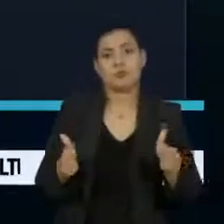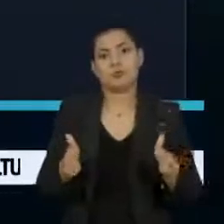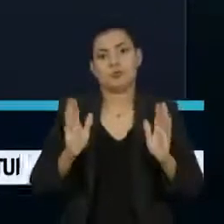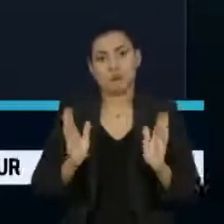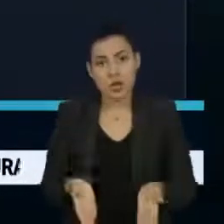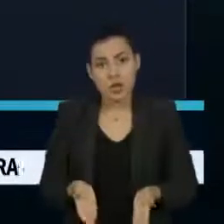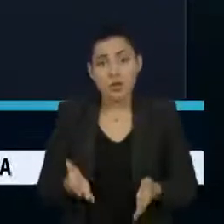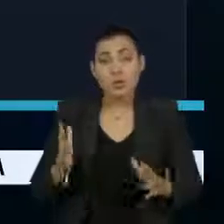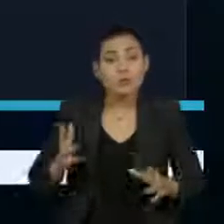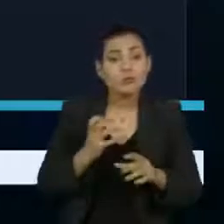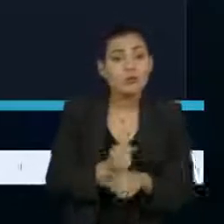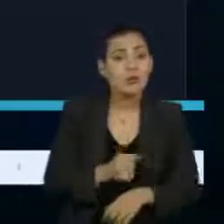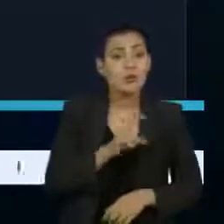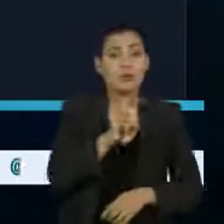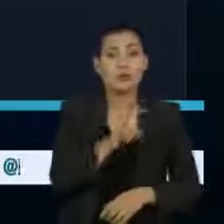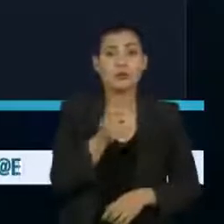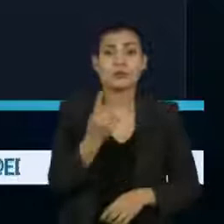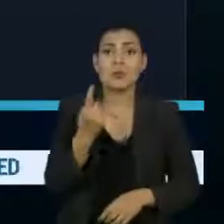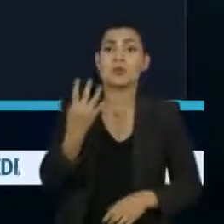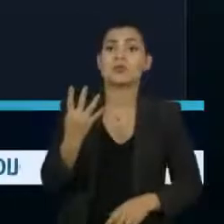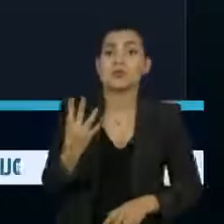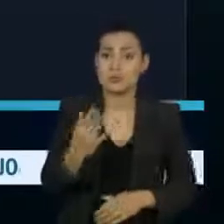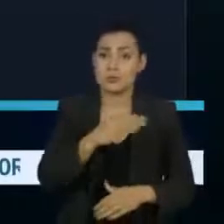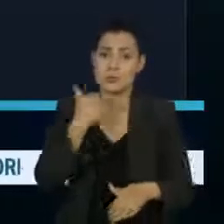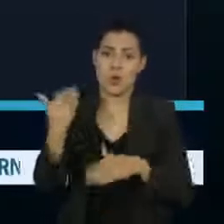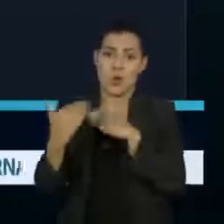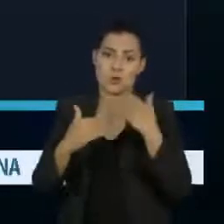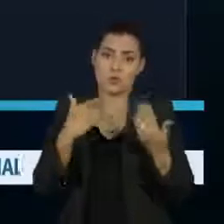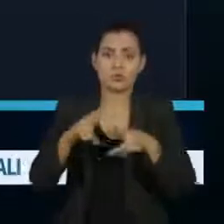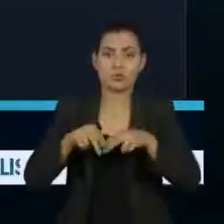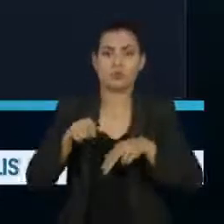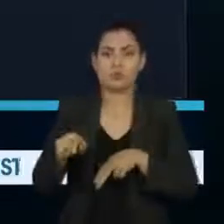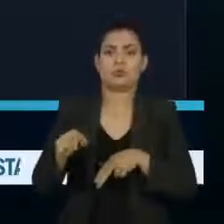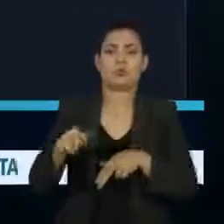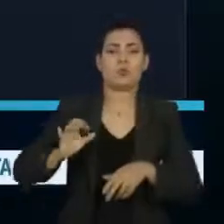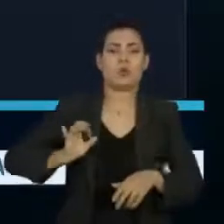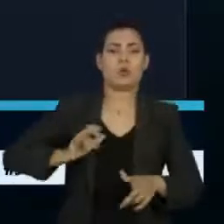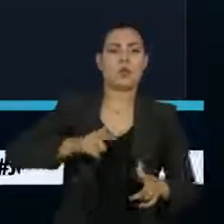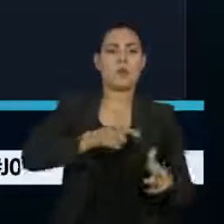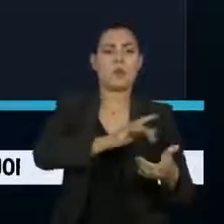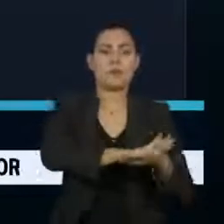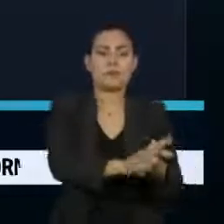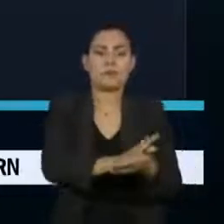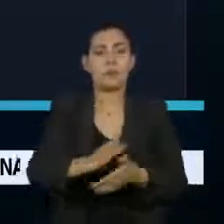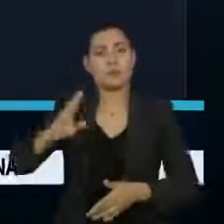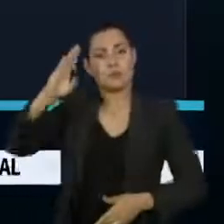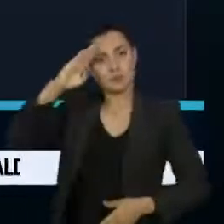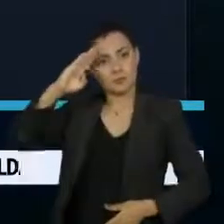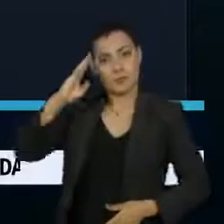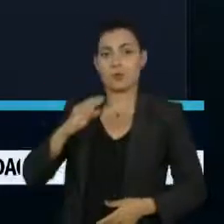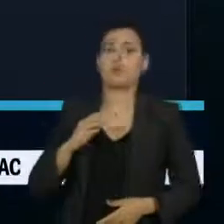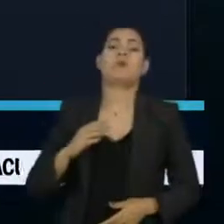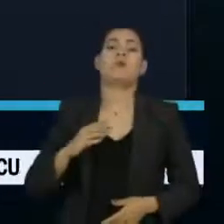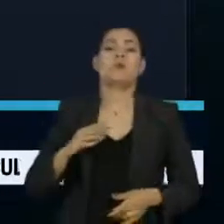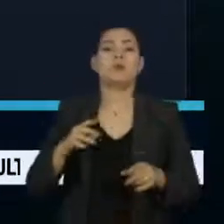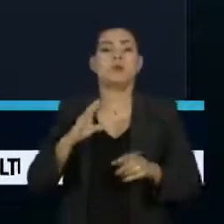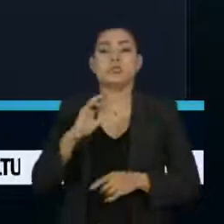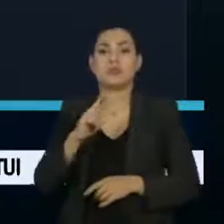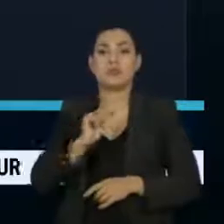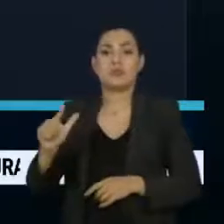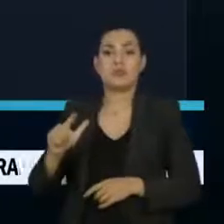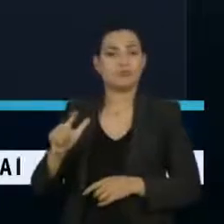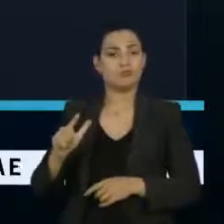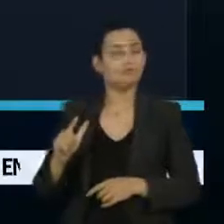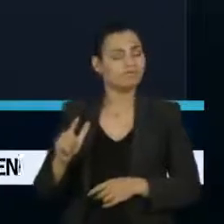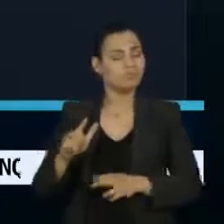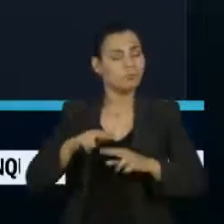Foram pelo menos 514 pessoas mortas pelas polícias civil e militar durante intervenções.